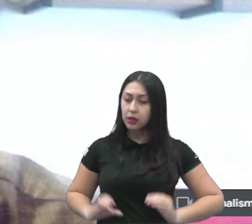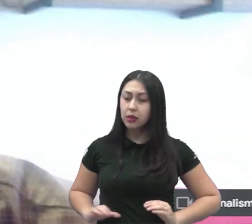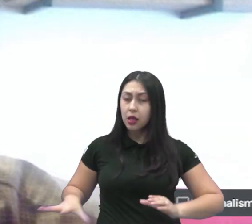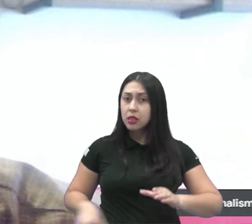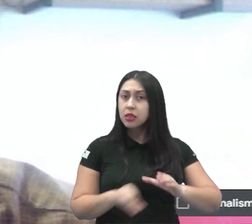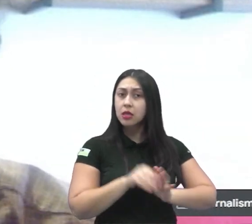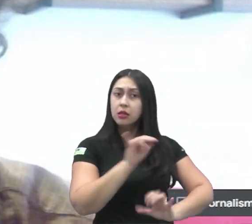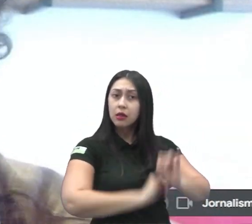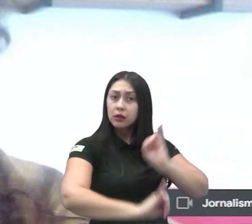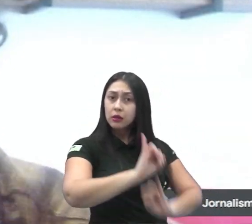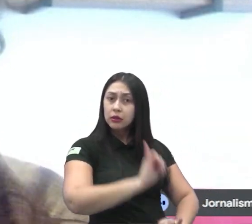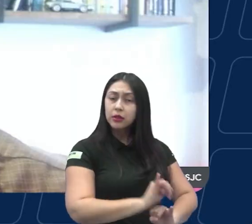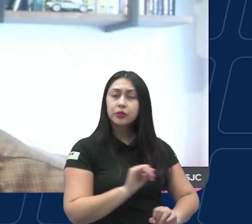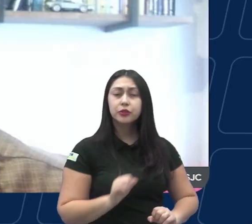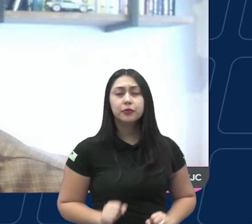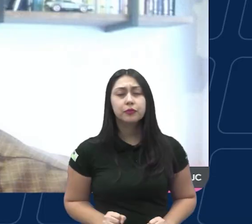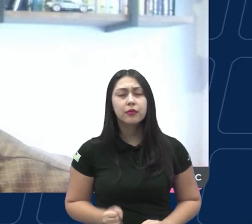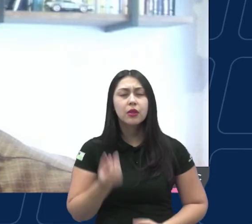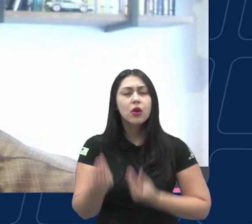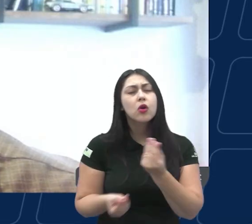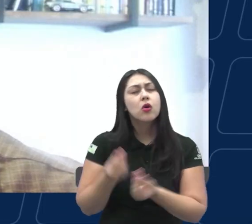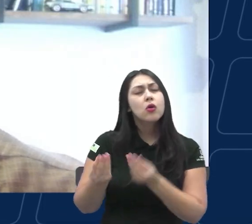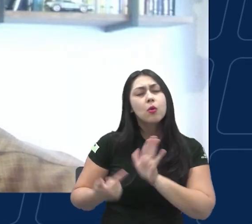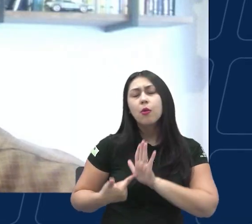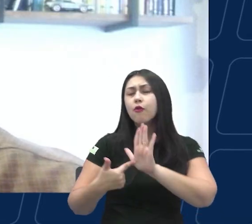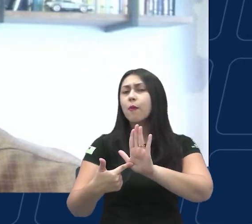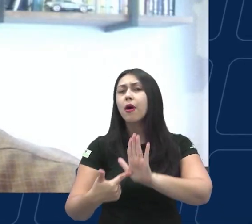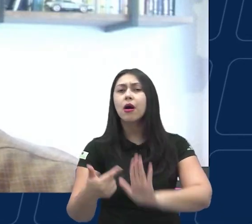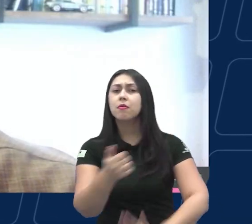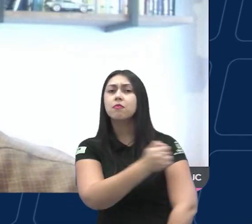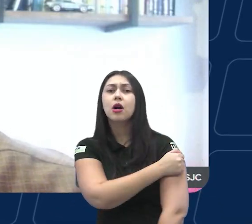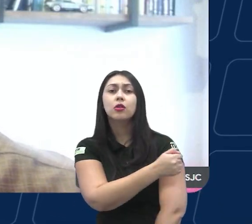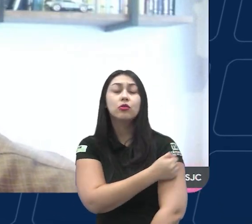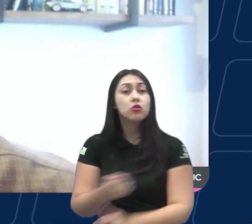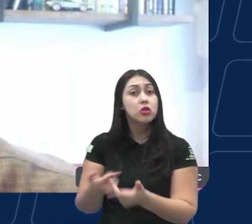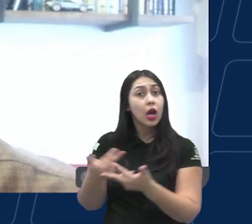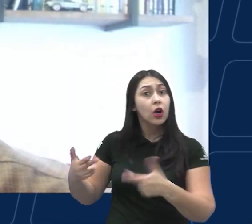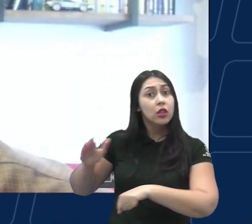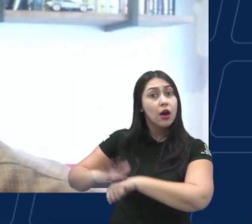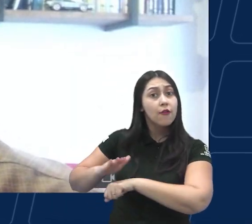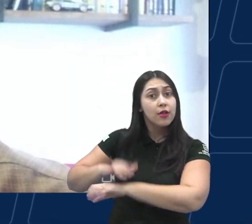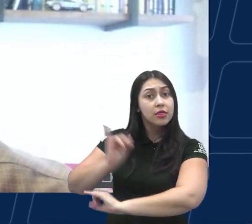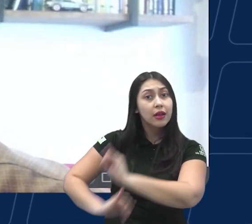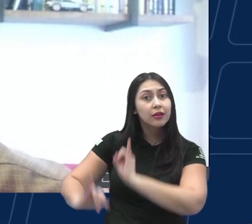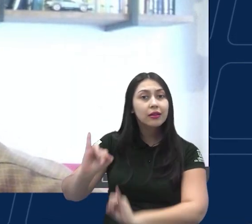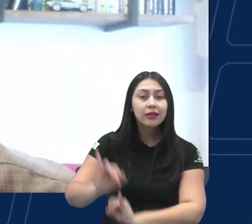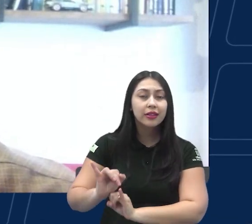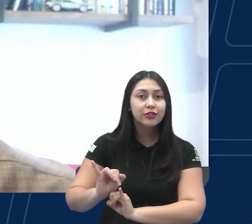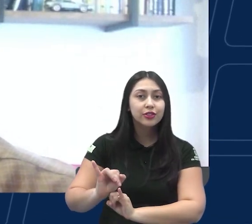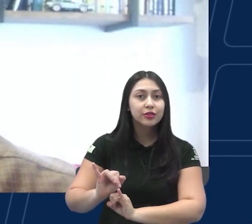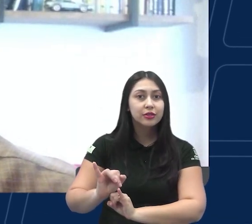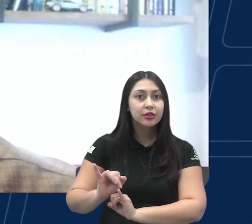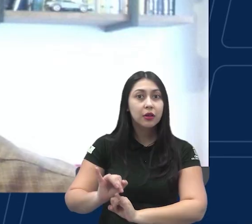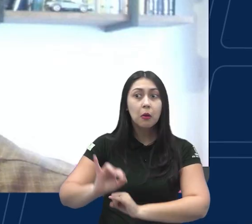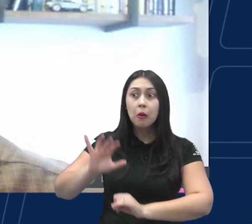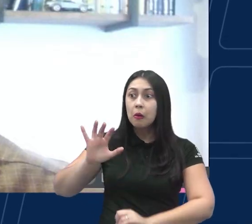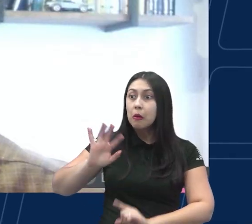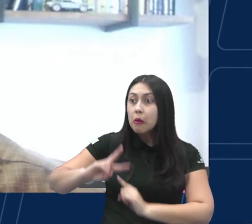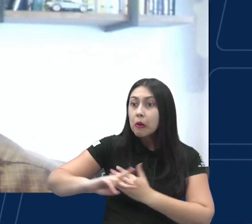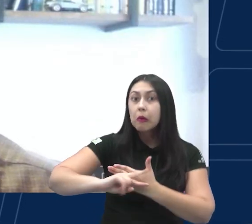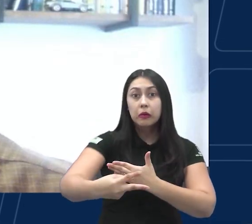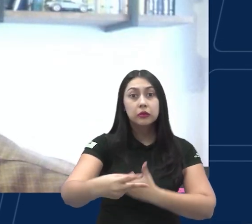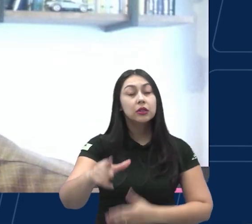sobre cidadania digital. De que forma eu mostro para esses alunos que aquilo que eles fazem online não